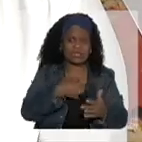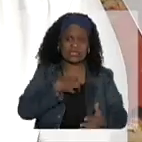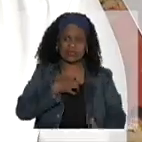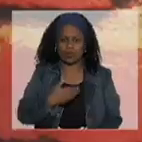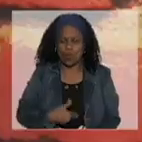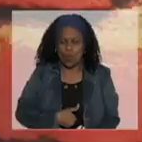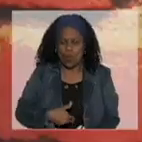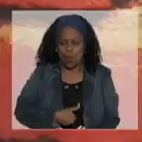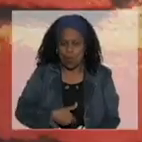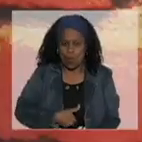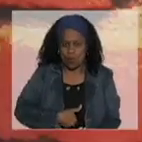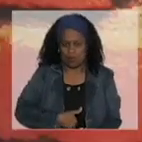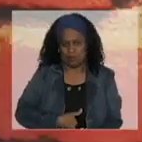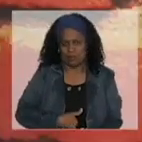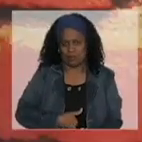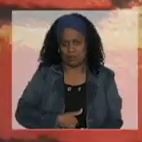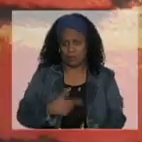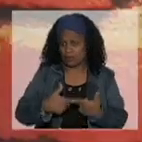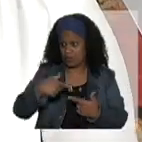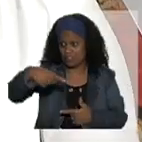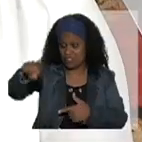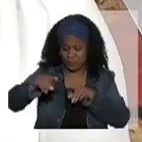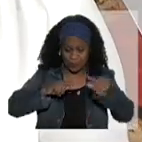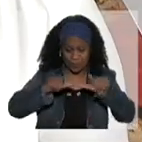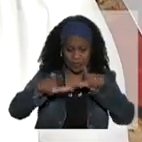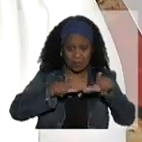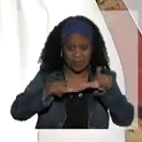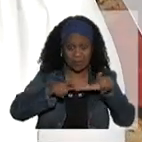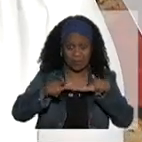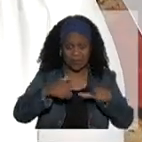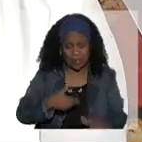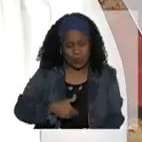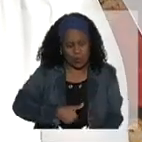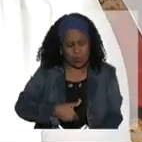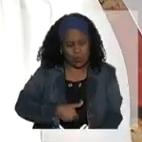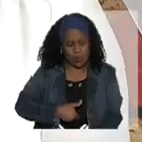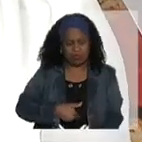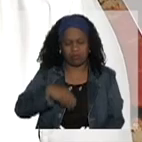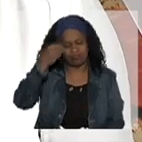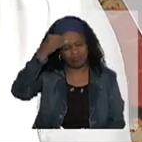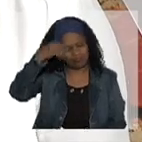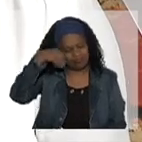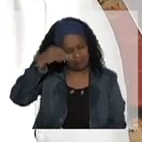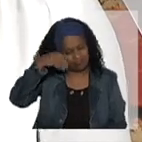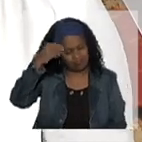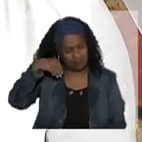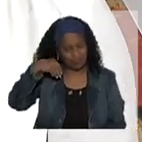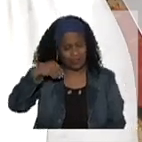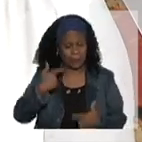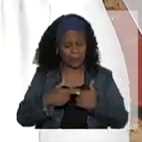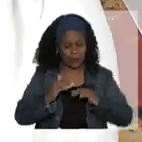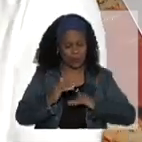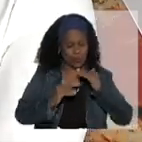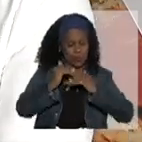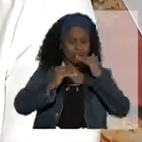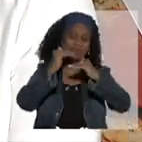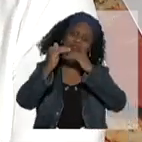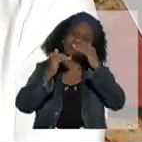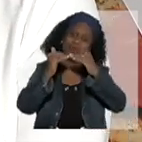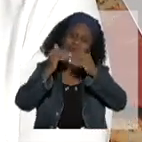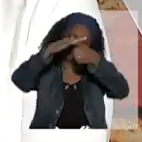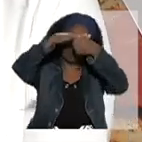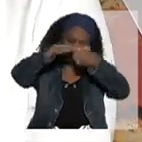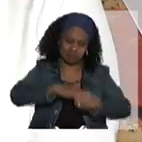barriga vazia lógico com fome ninguém vai pra luta despreparado fraco ea gente acredita que também esse todo esse processo é um processo de